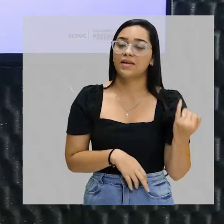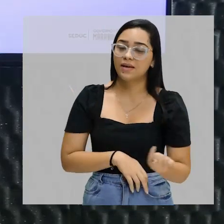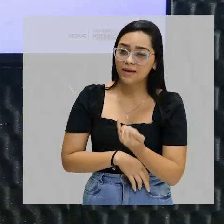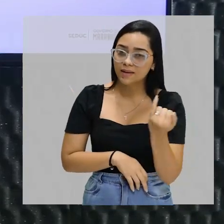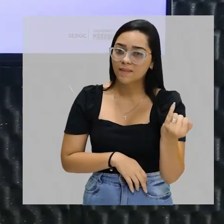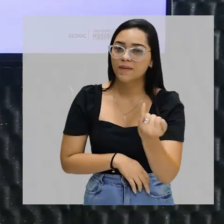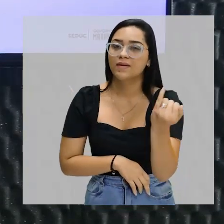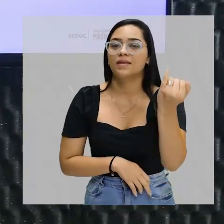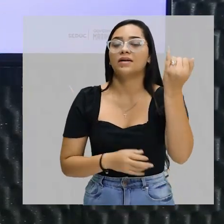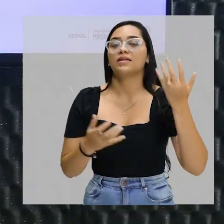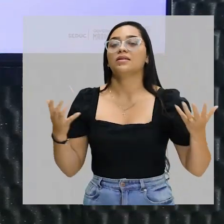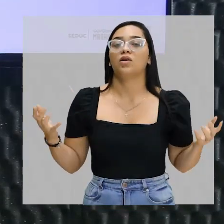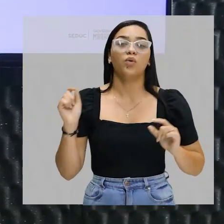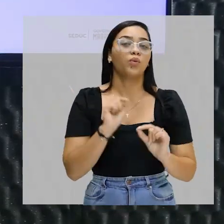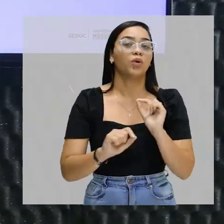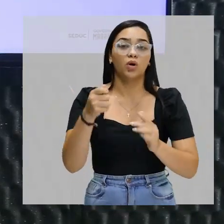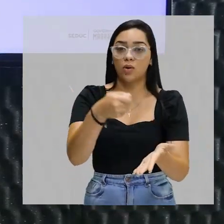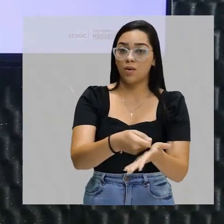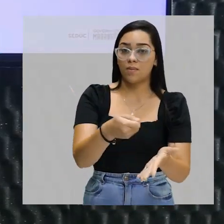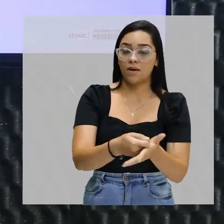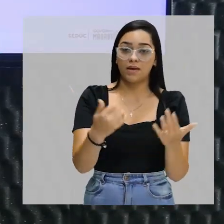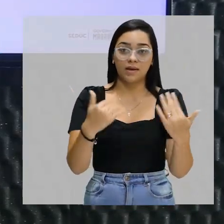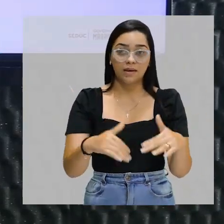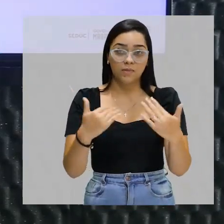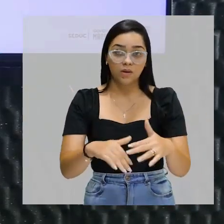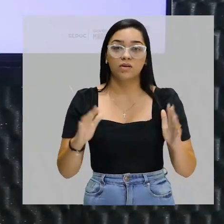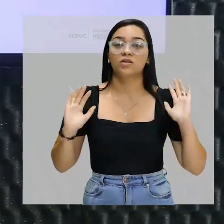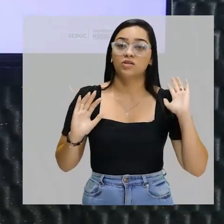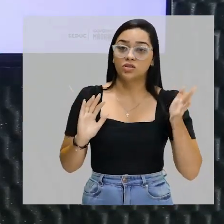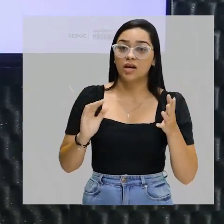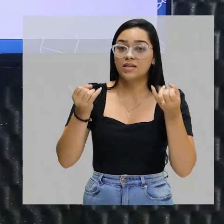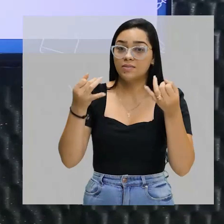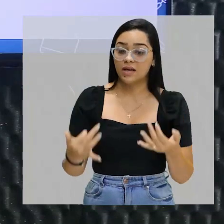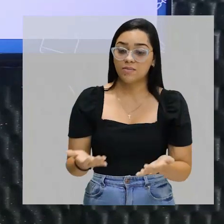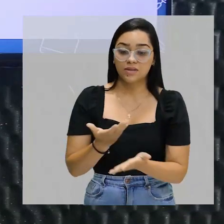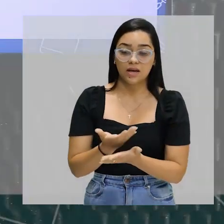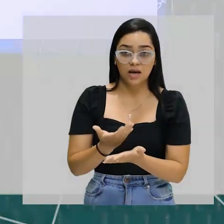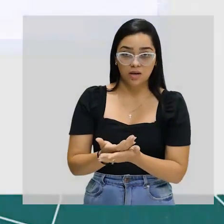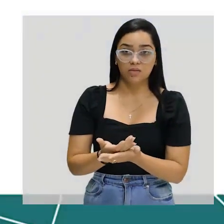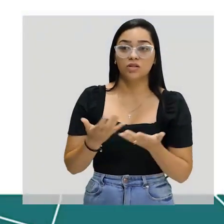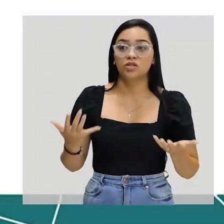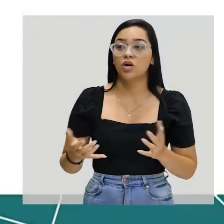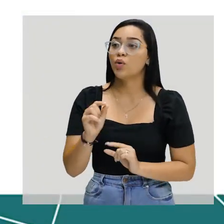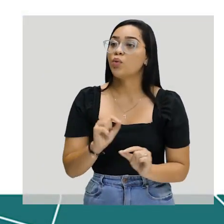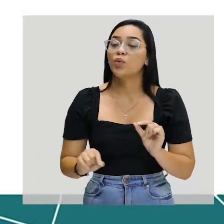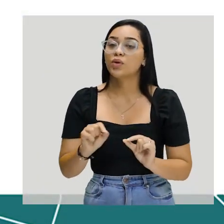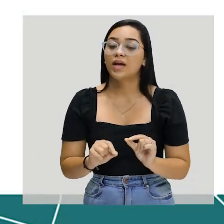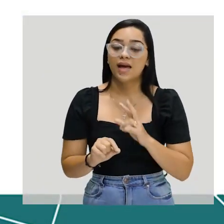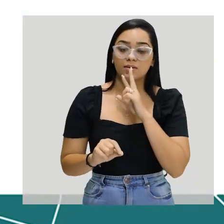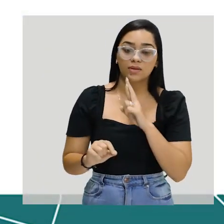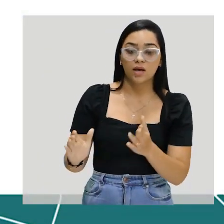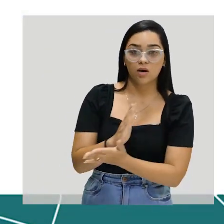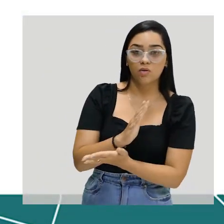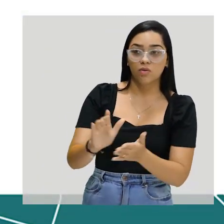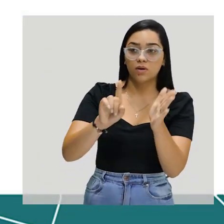que costumeiramente é cobrado em Provas Tá certo que nós já falamos na aula teórica tá vamos hoje responder algumas